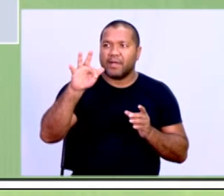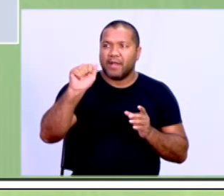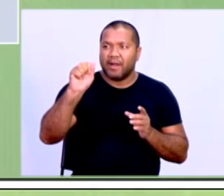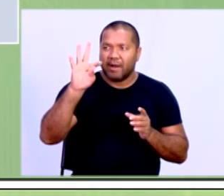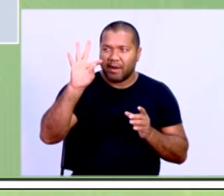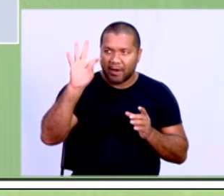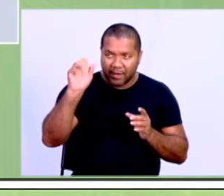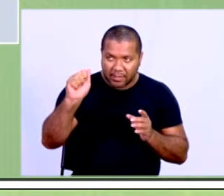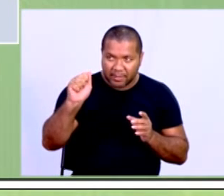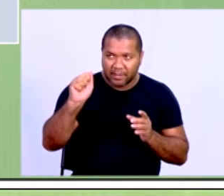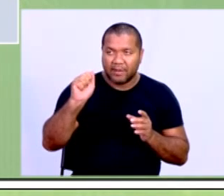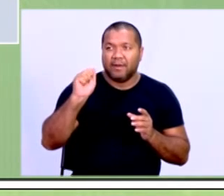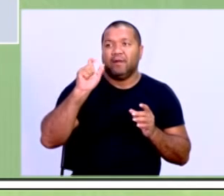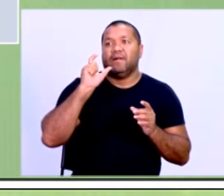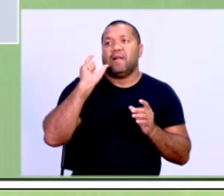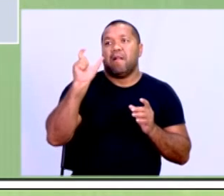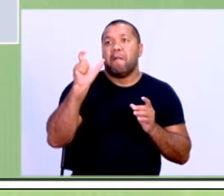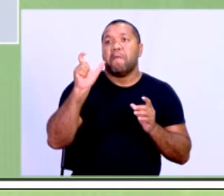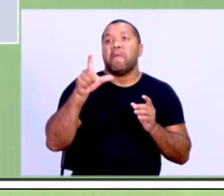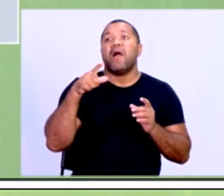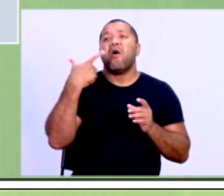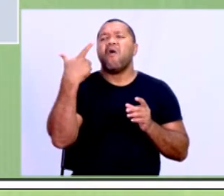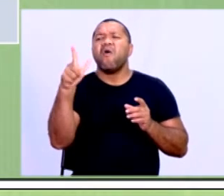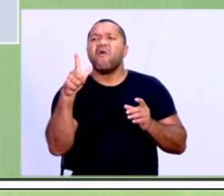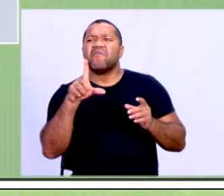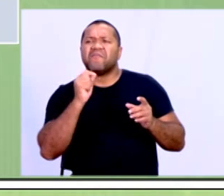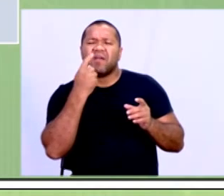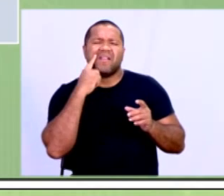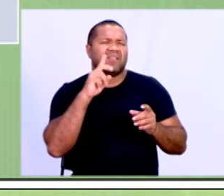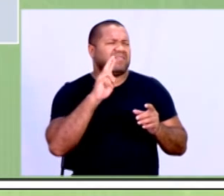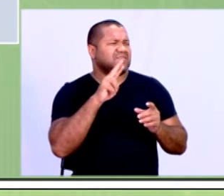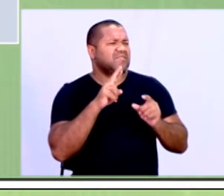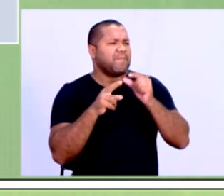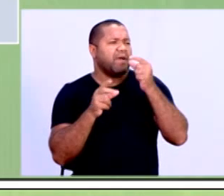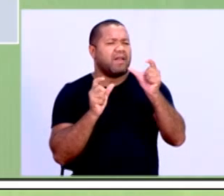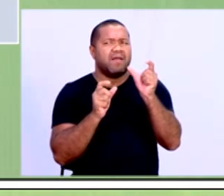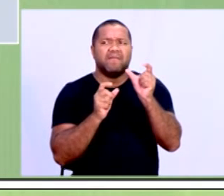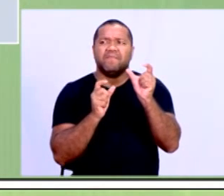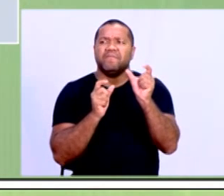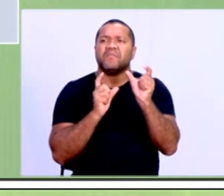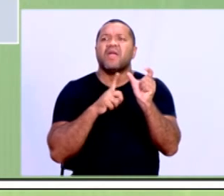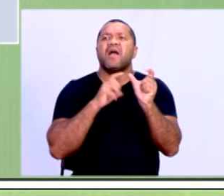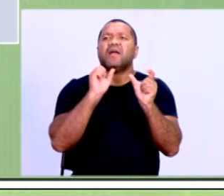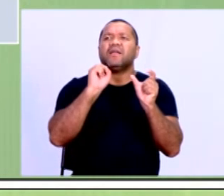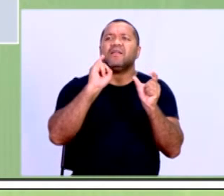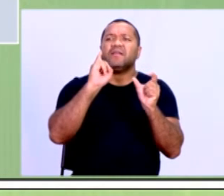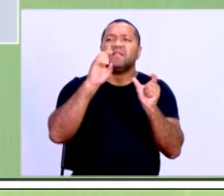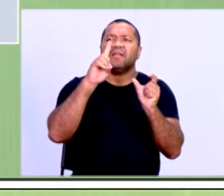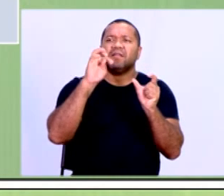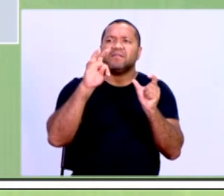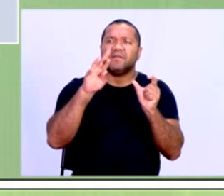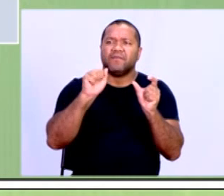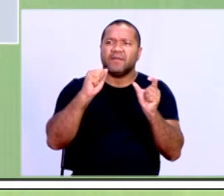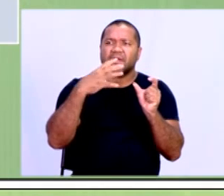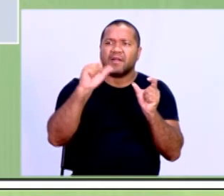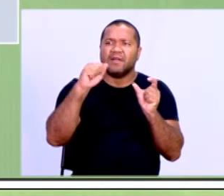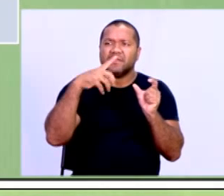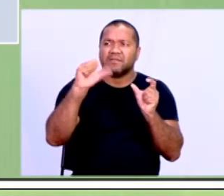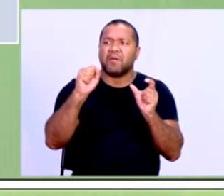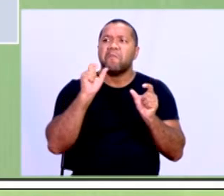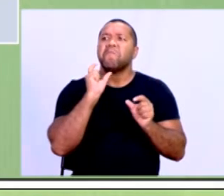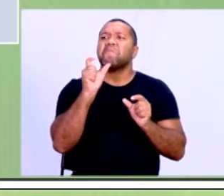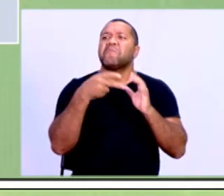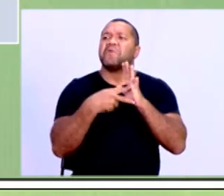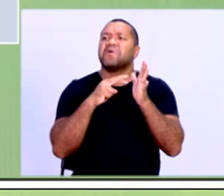no sistema. Só que aí ele vai entender o quê? O que significa essa identificação? É para identificar o quê? O cliente? É